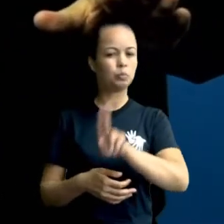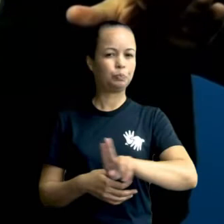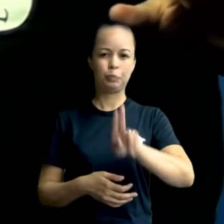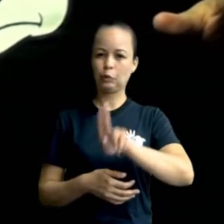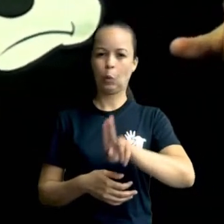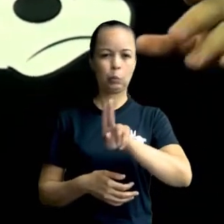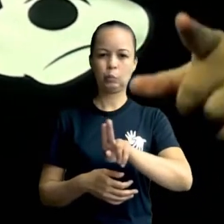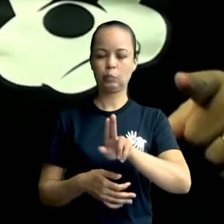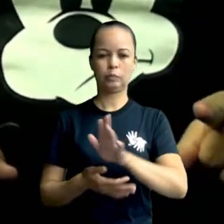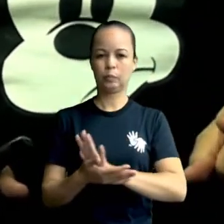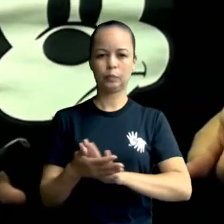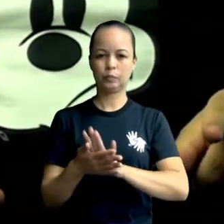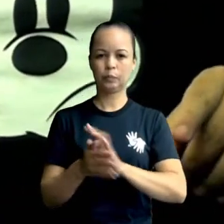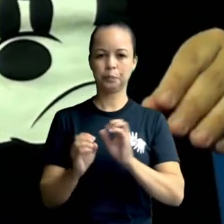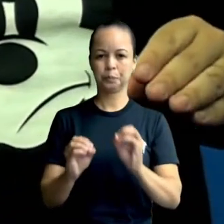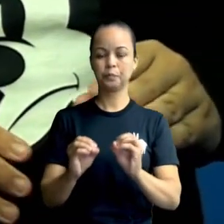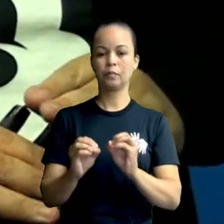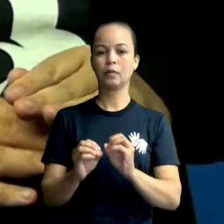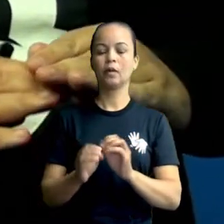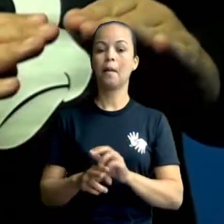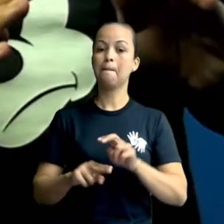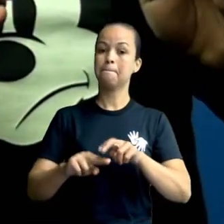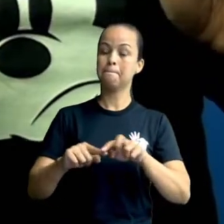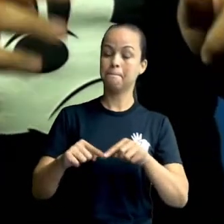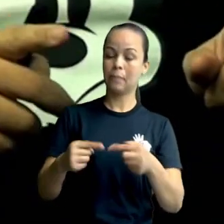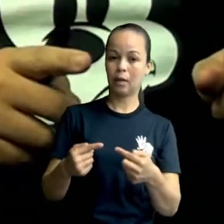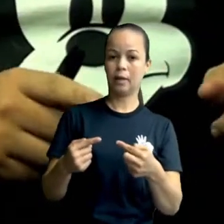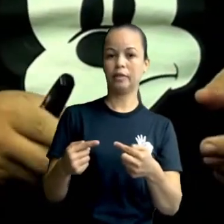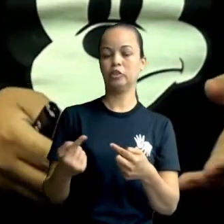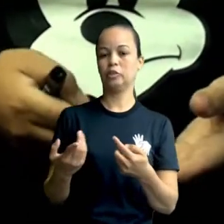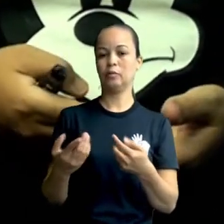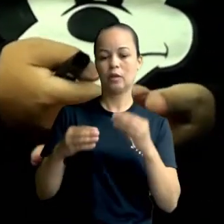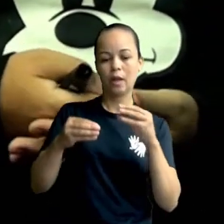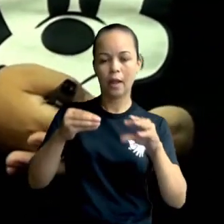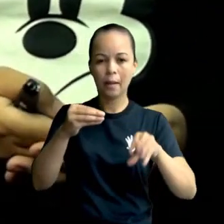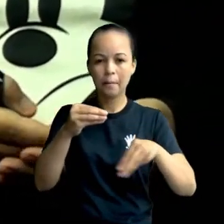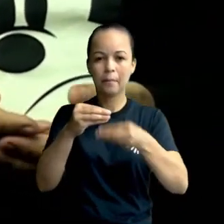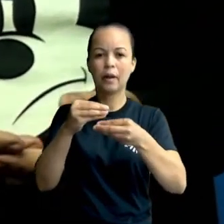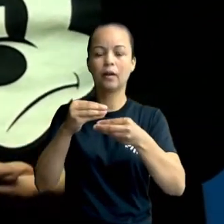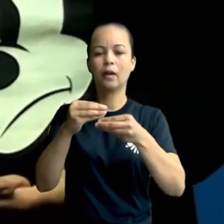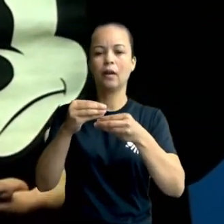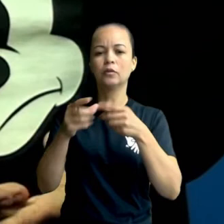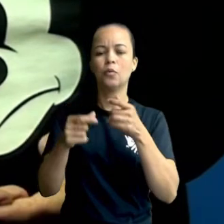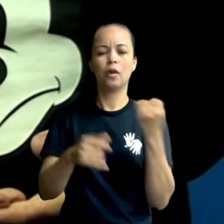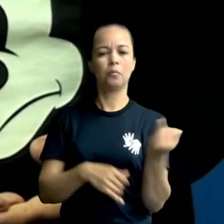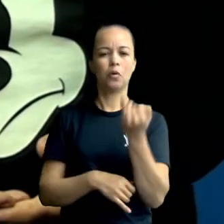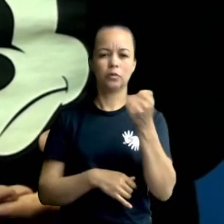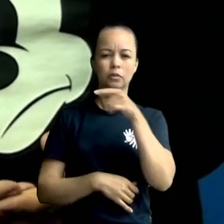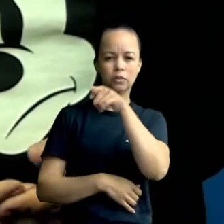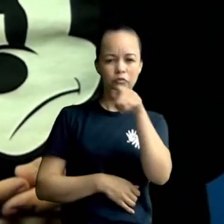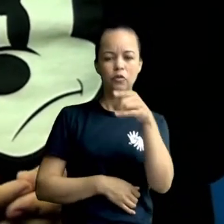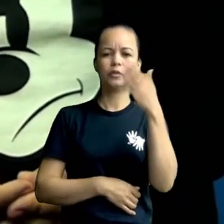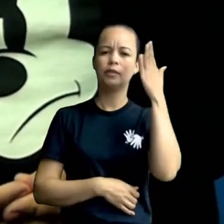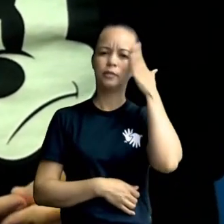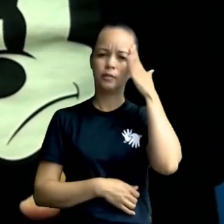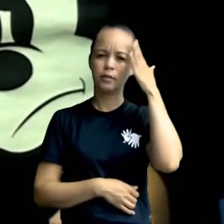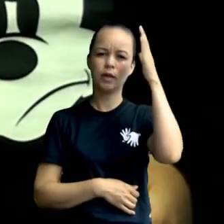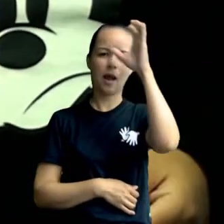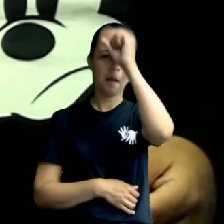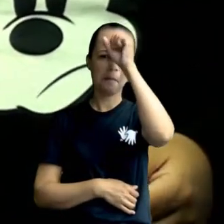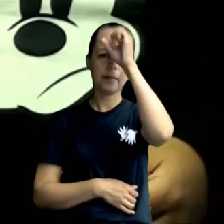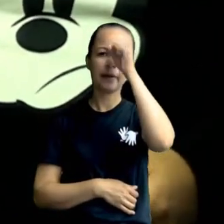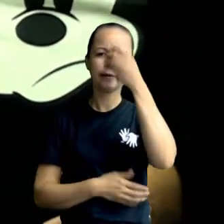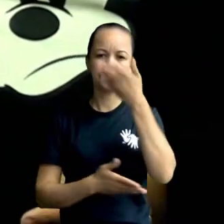desuso. Porém, embora não seja empregado, é importante que você reconheça, tá bom,